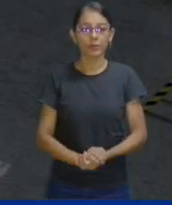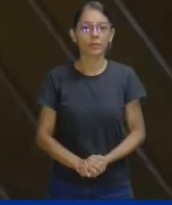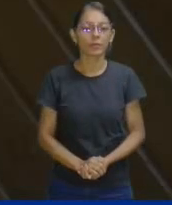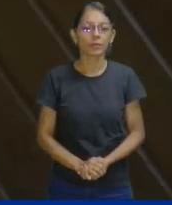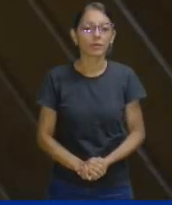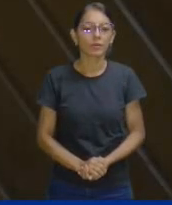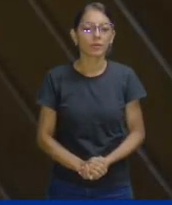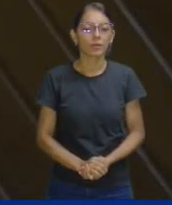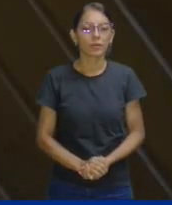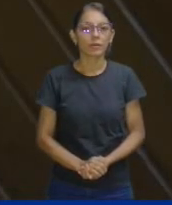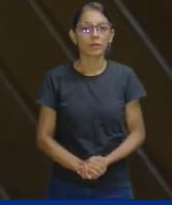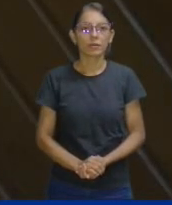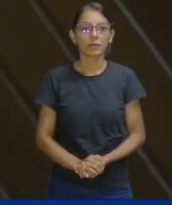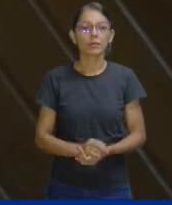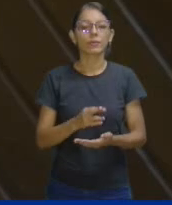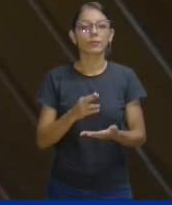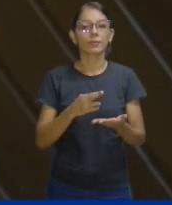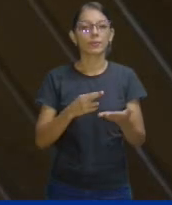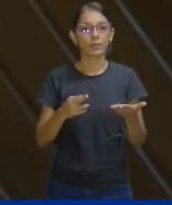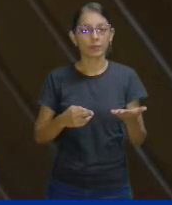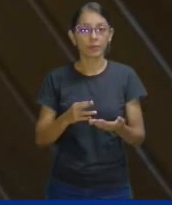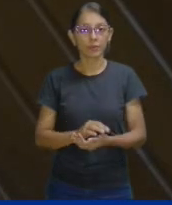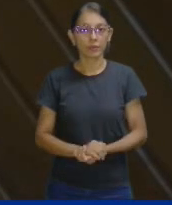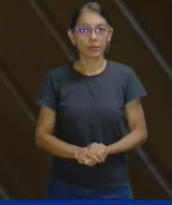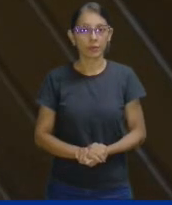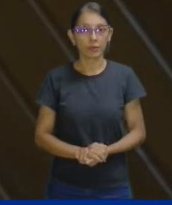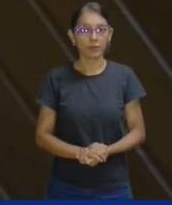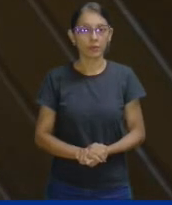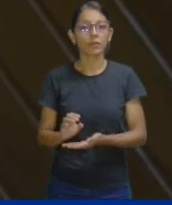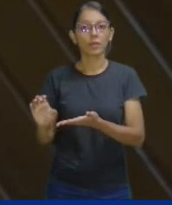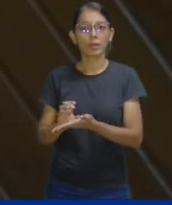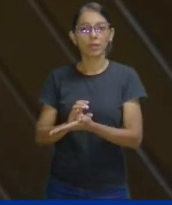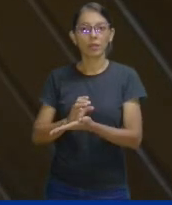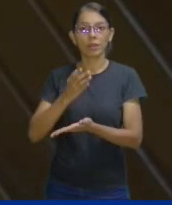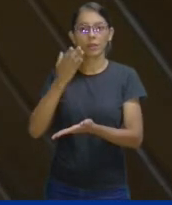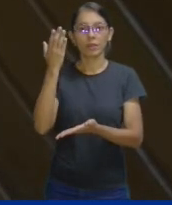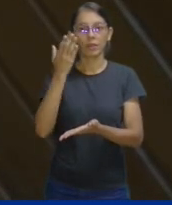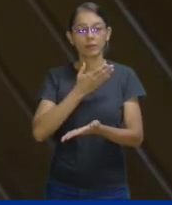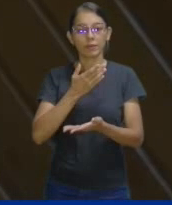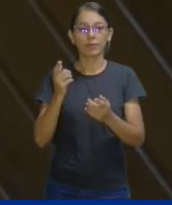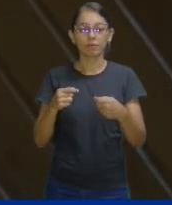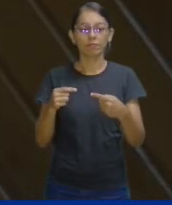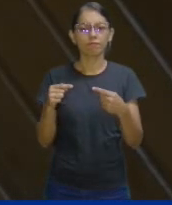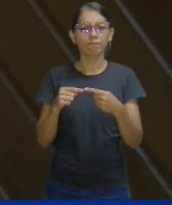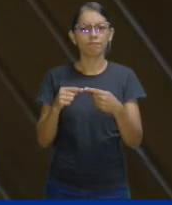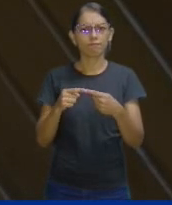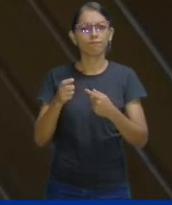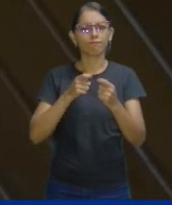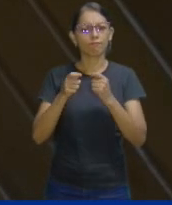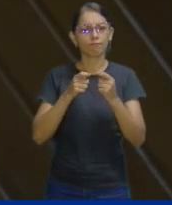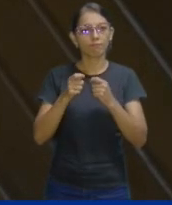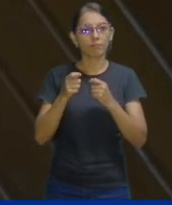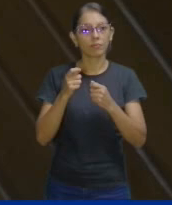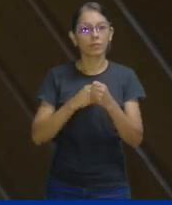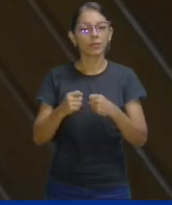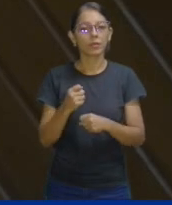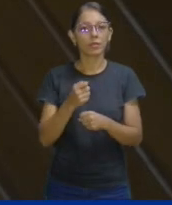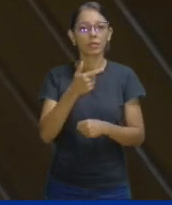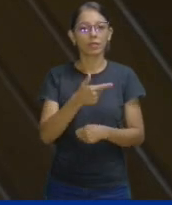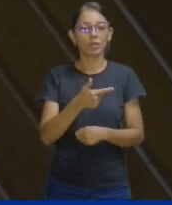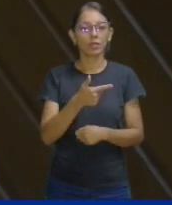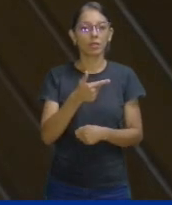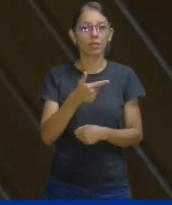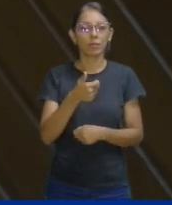prosseguir, Excelência. Conforme relatado, cuida-se de requerimento de Foco na regularização de juíza Tina contas Souza. relativo ao exercício financeiro do ano de 2013.